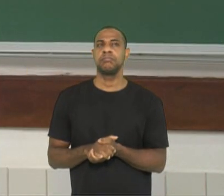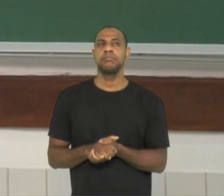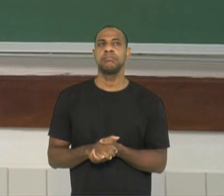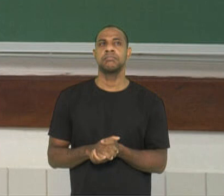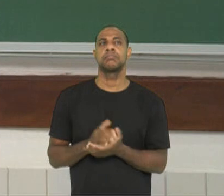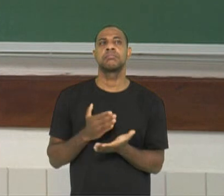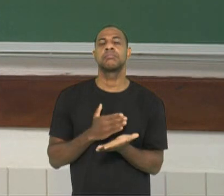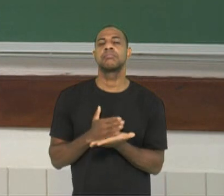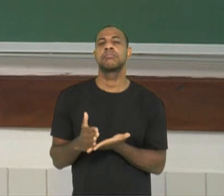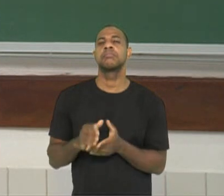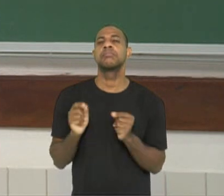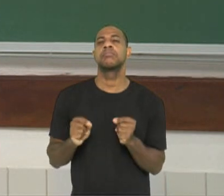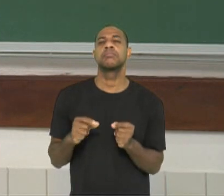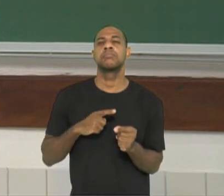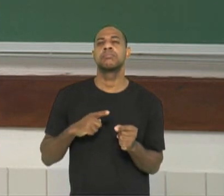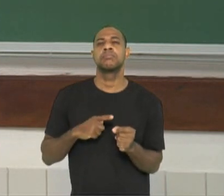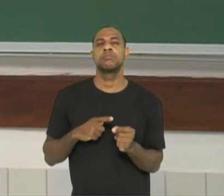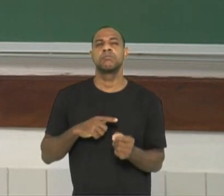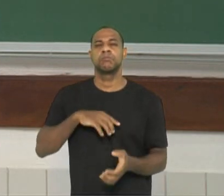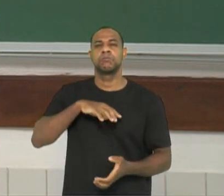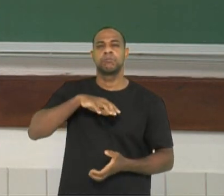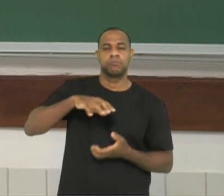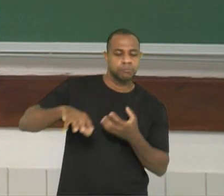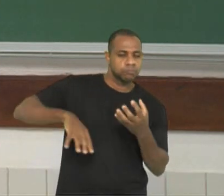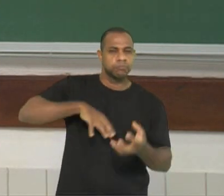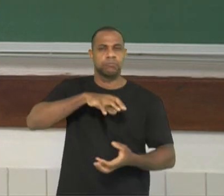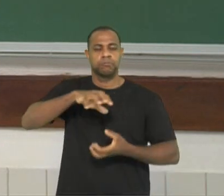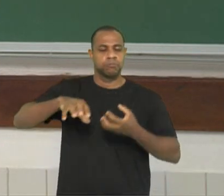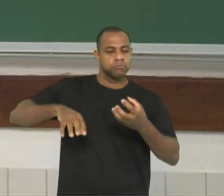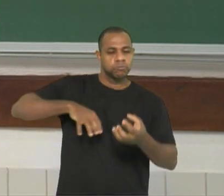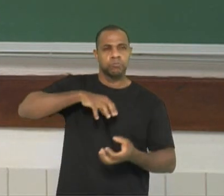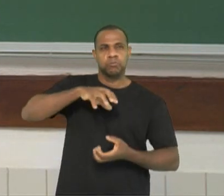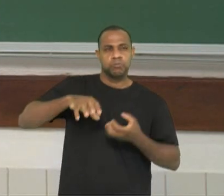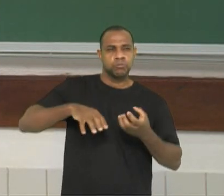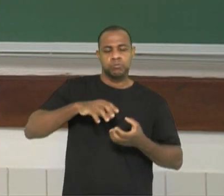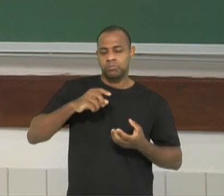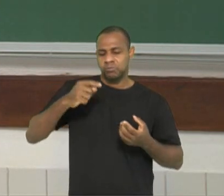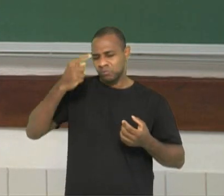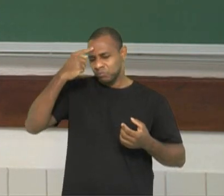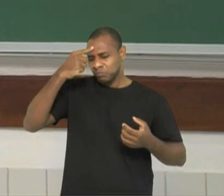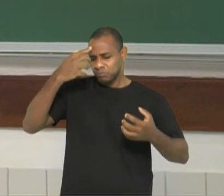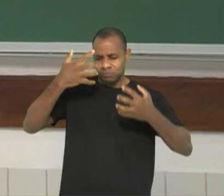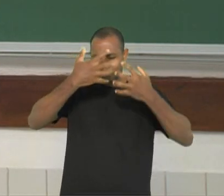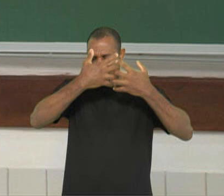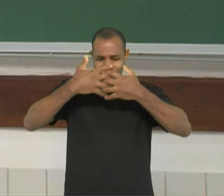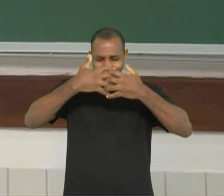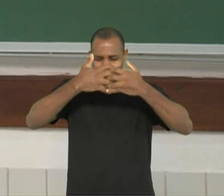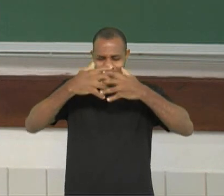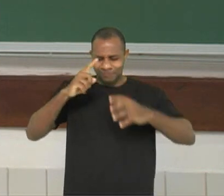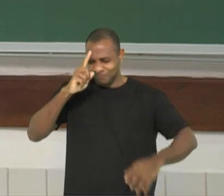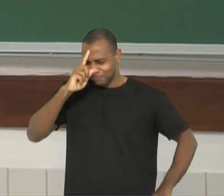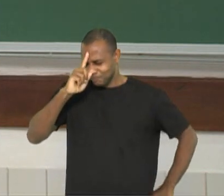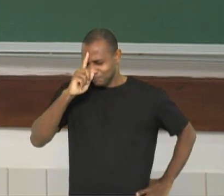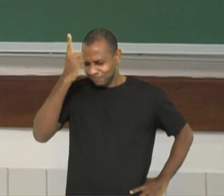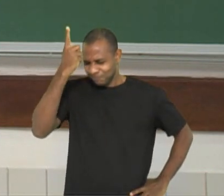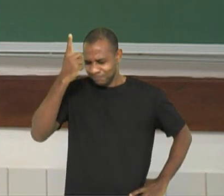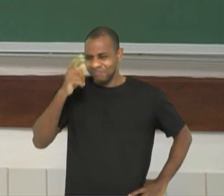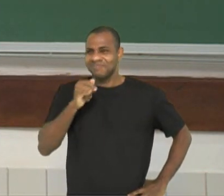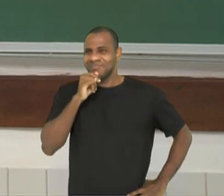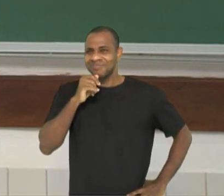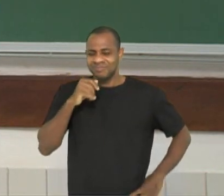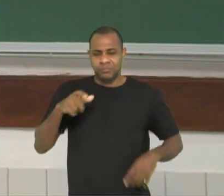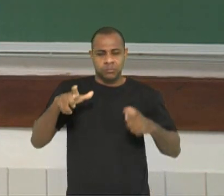começou a ter uma revolução no campo das ideias. Vamos falar assim, um campo político, de certa